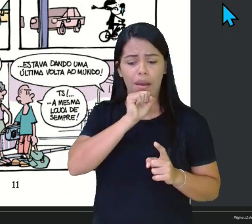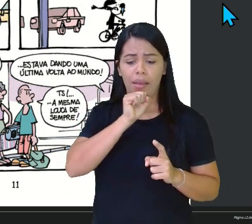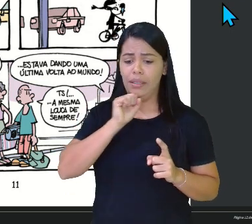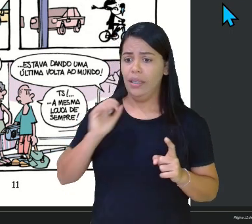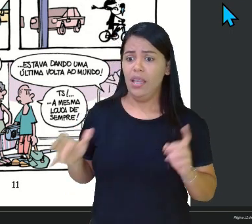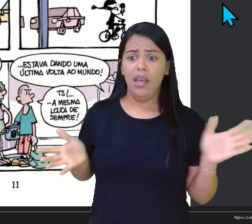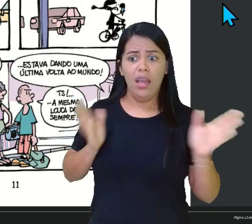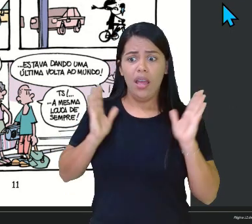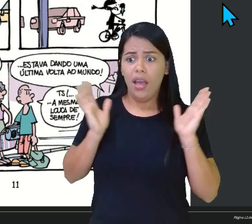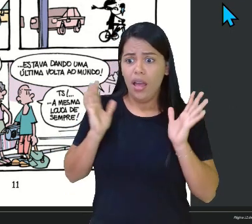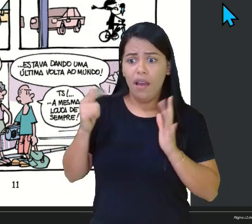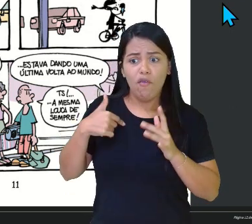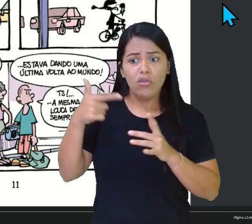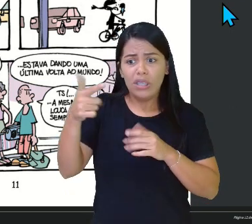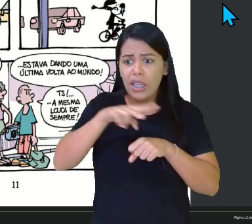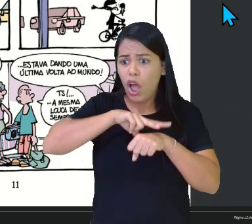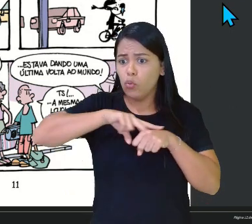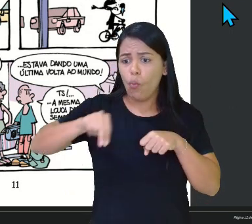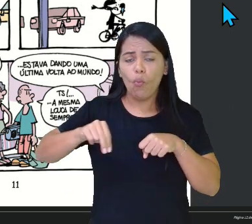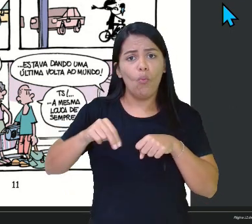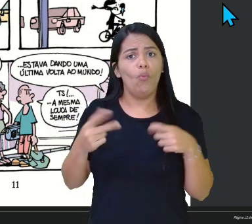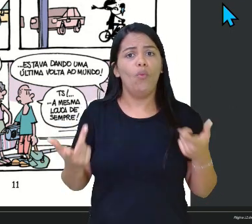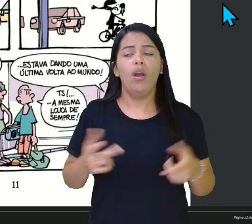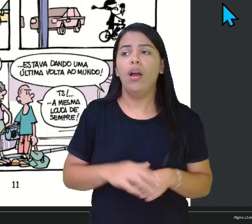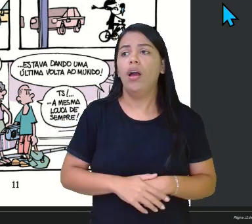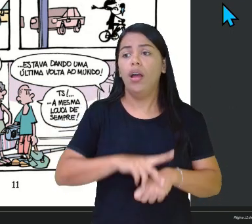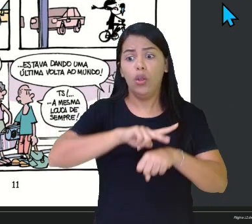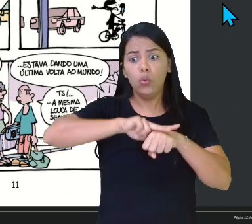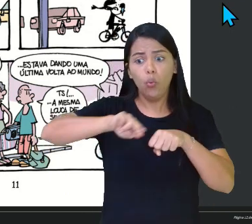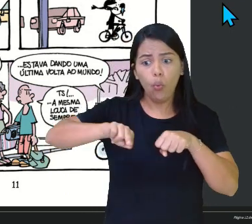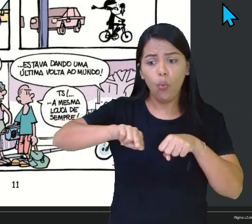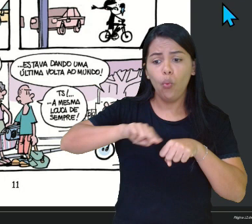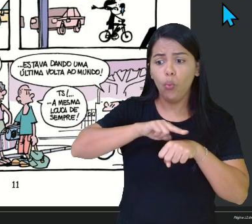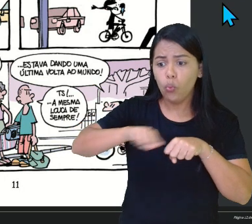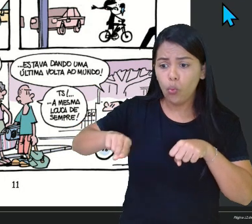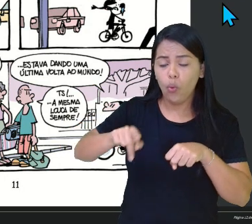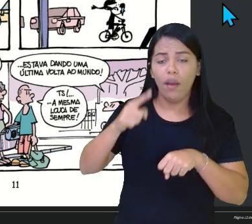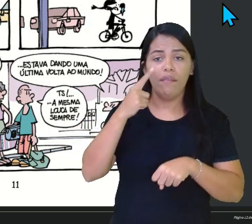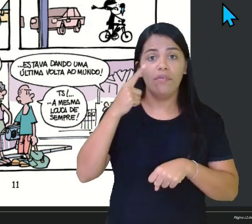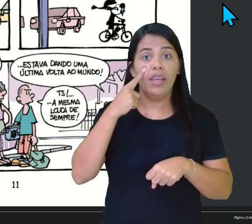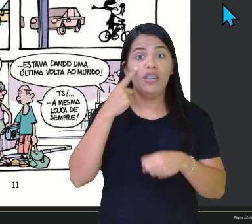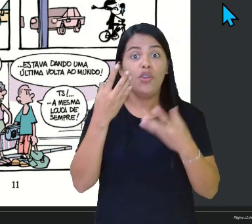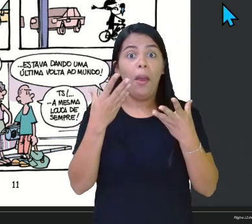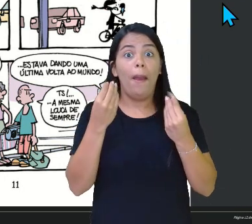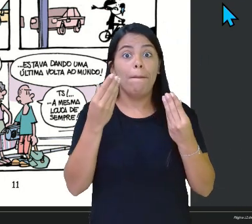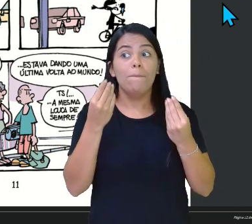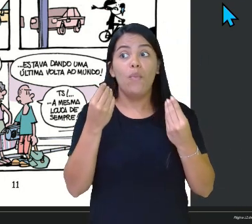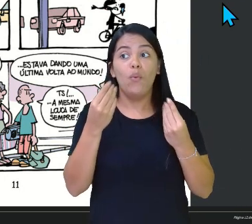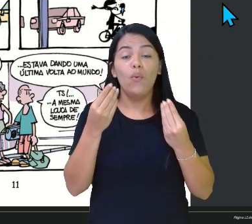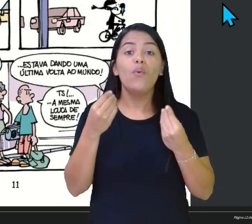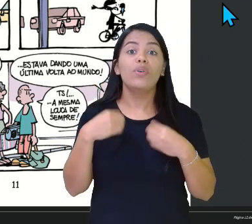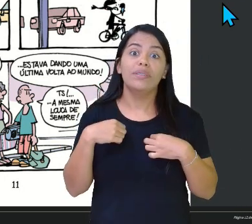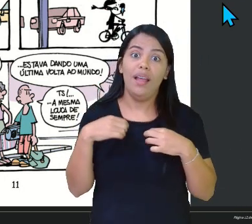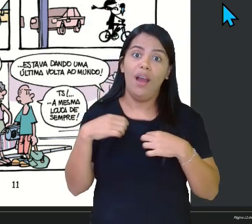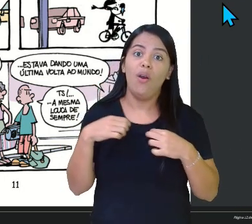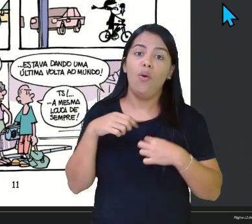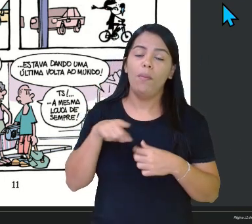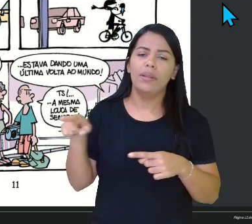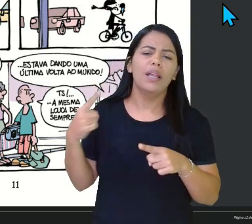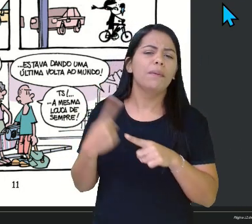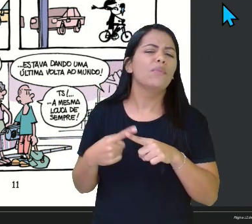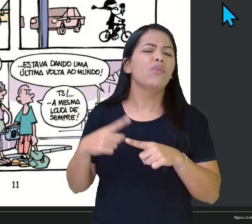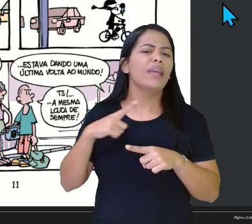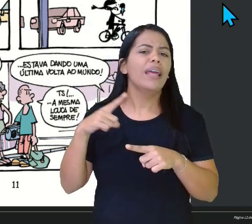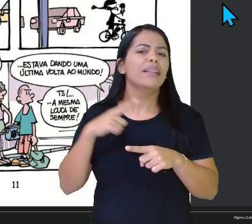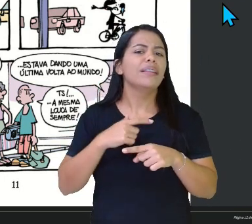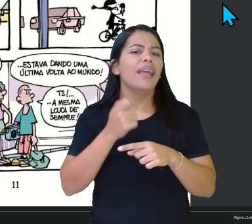pelada e vejam a quantidade de roupas que ela coloca em Carol. E por que tem humor nessa tirinha?